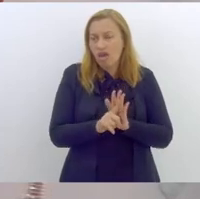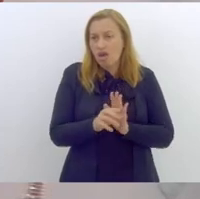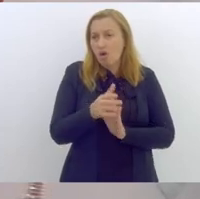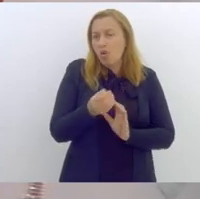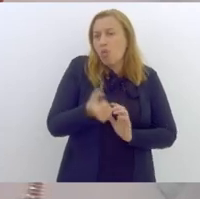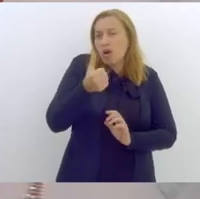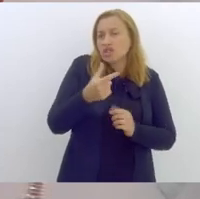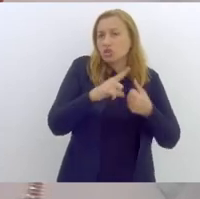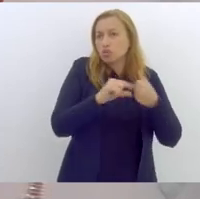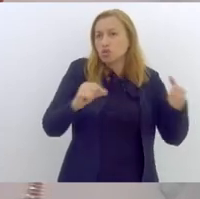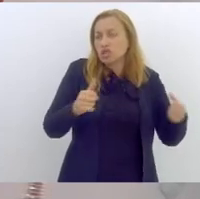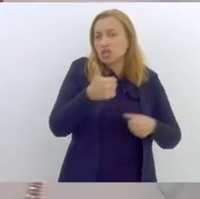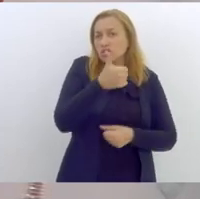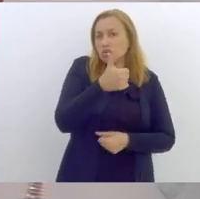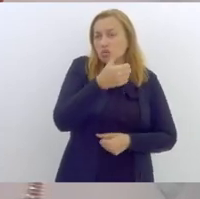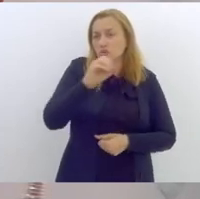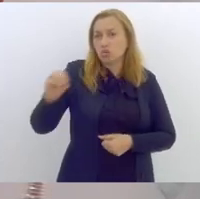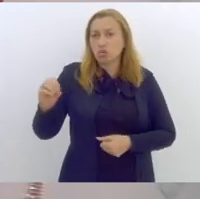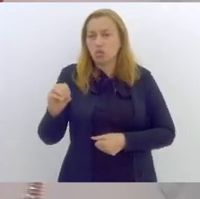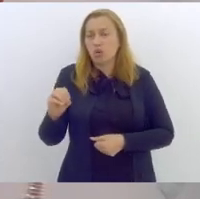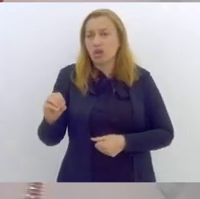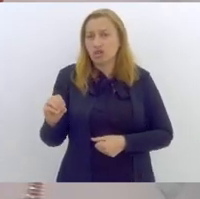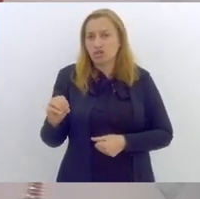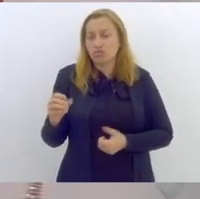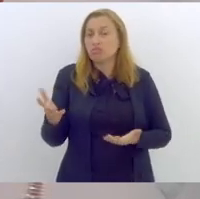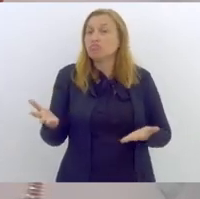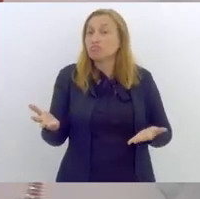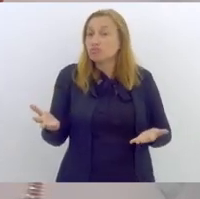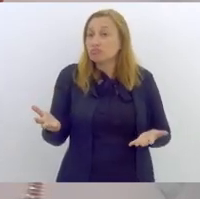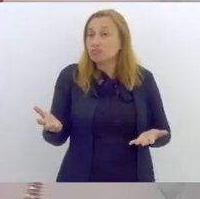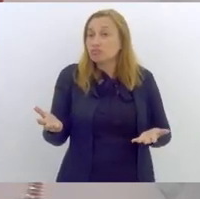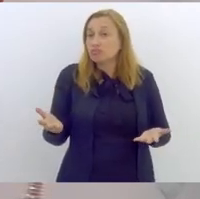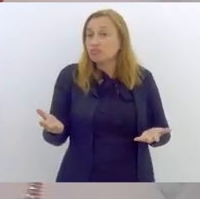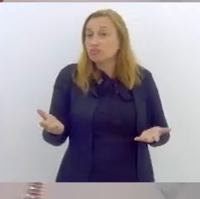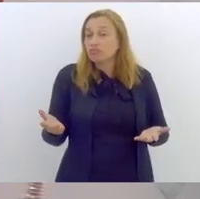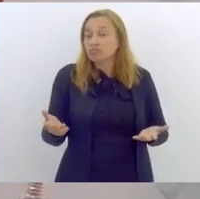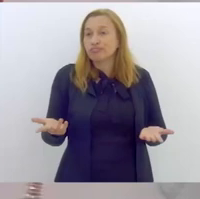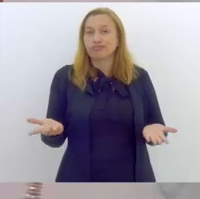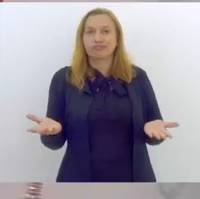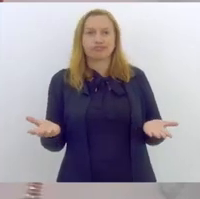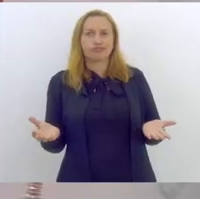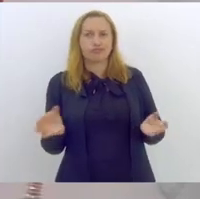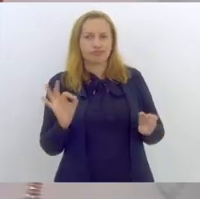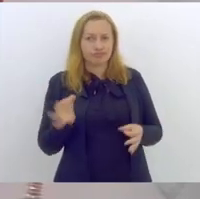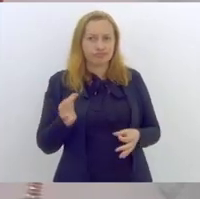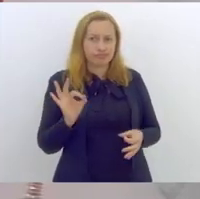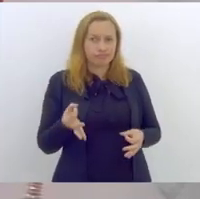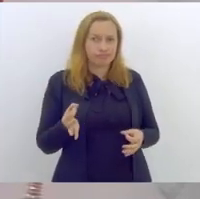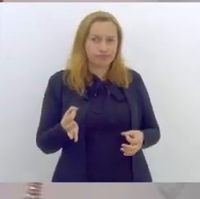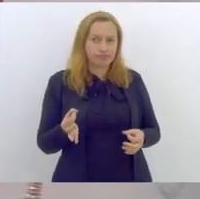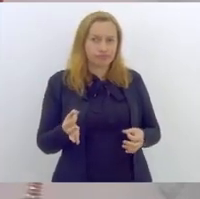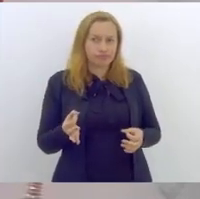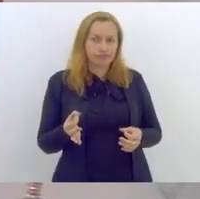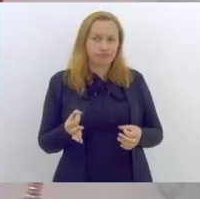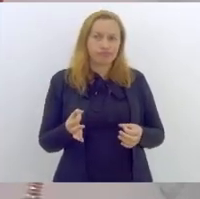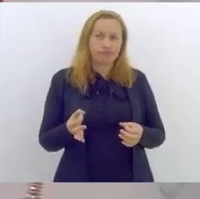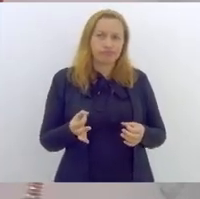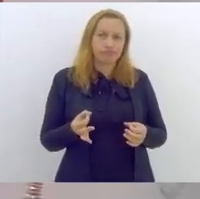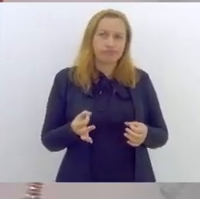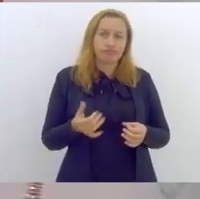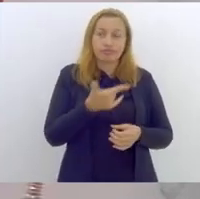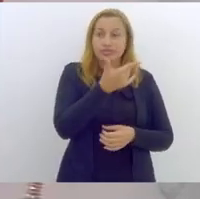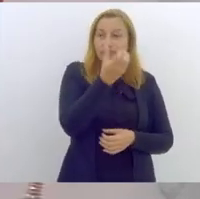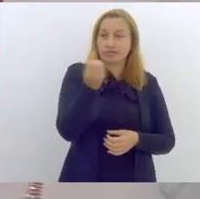200 artigos que diz respeito à questão correcional e por Óbvio foi destroçada aqui dentro 600